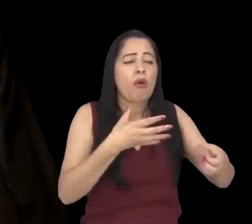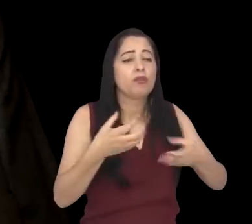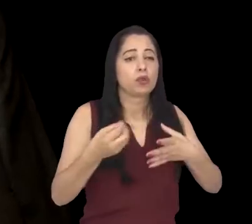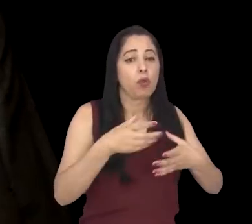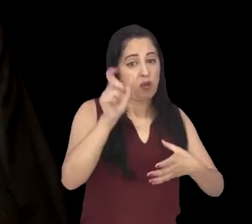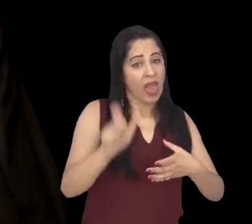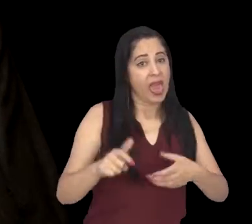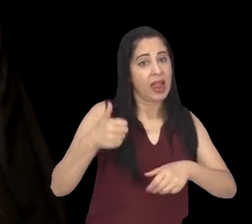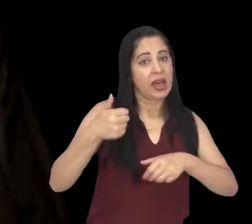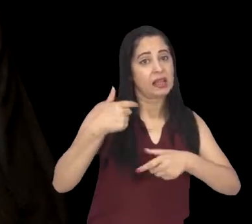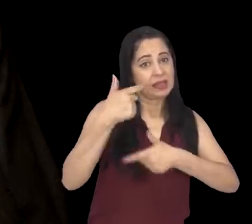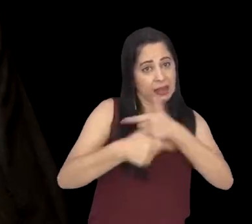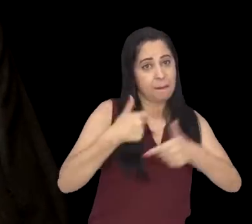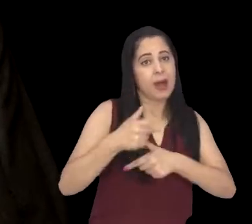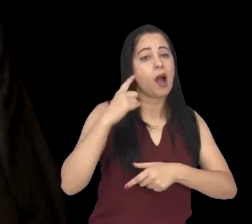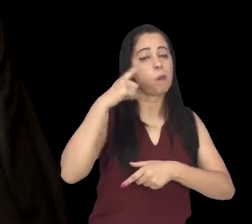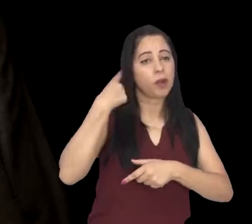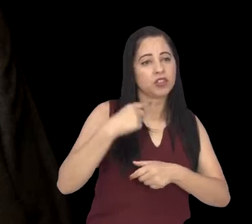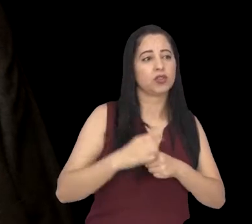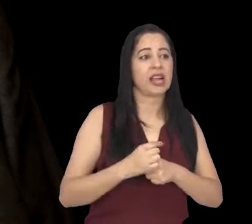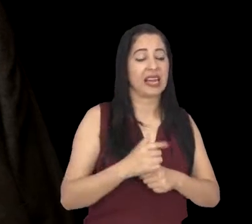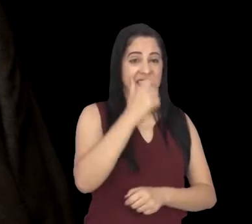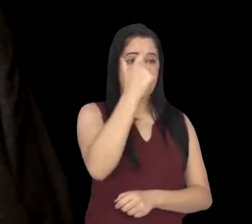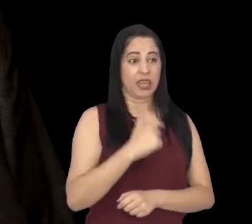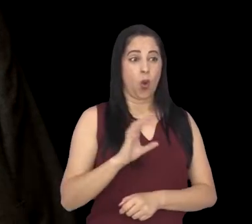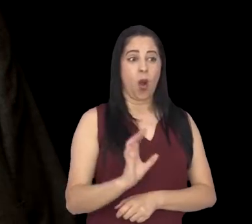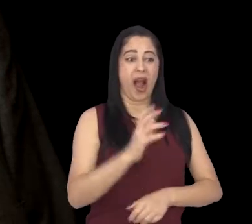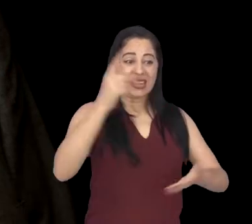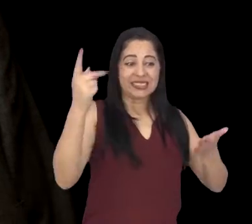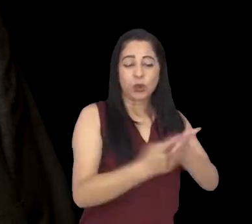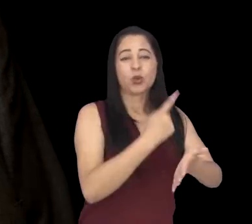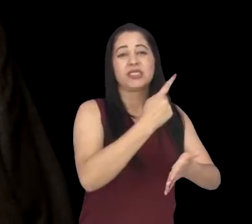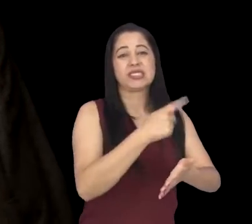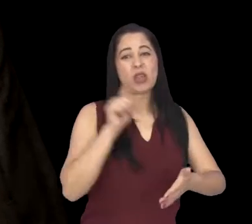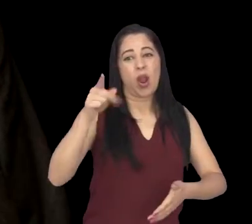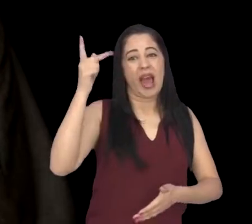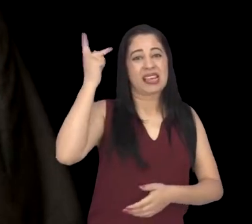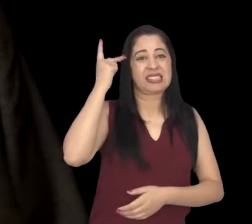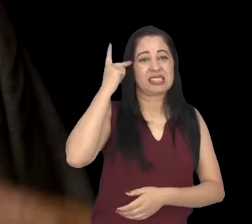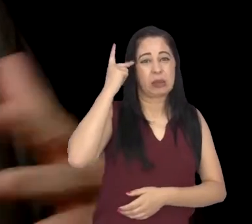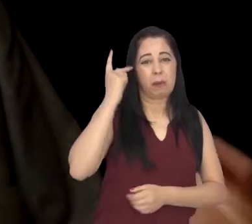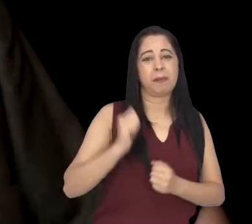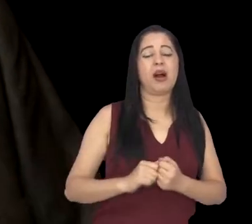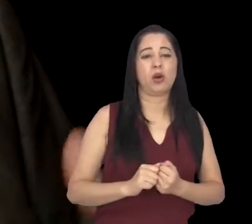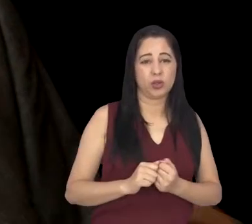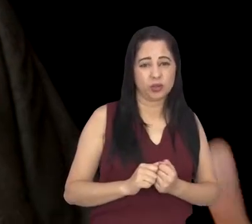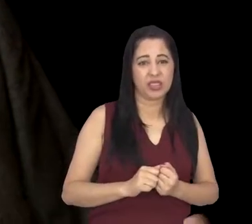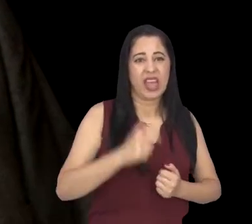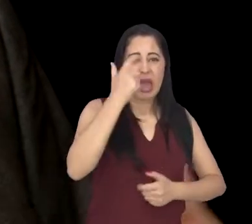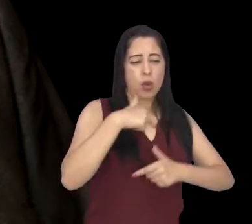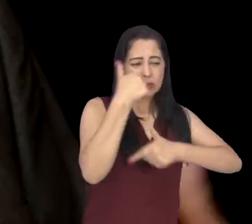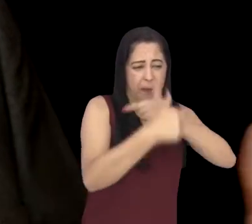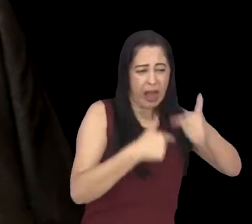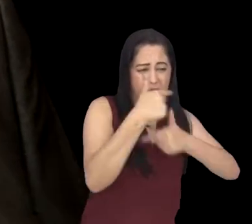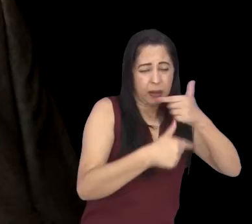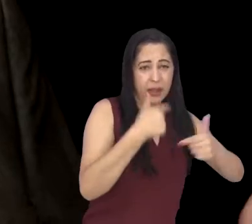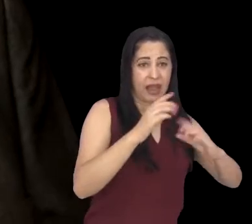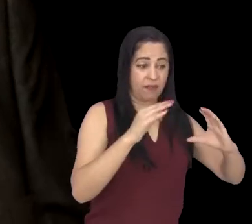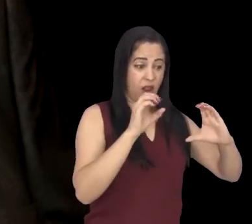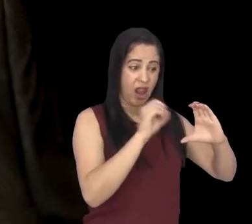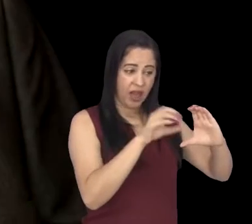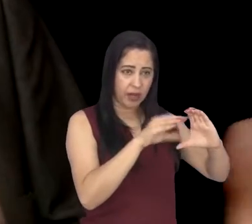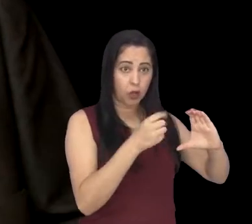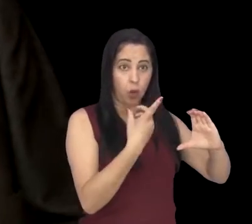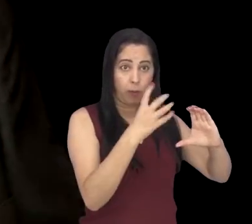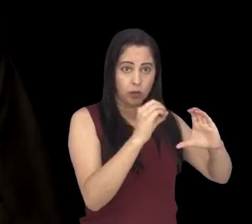advogada. E eu tive uma experiência muito ruim em São Paulo, depois do tanto tempo trabalhando na Globo,